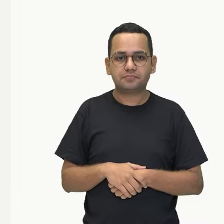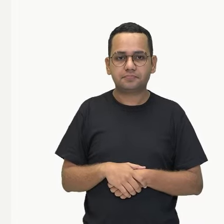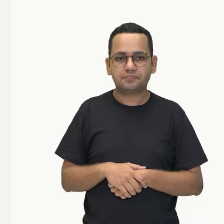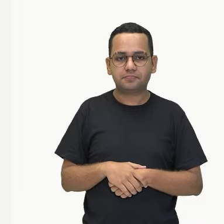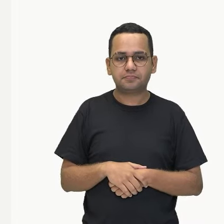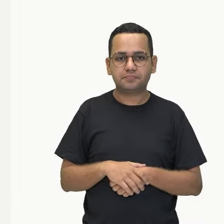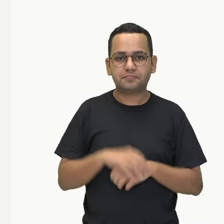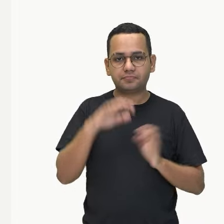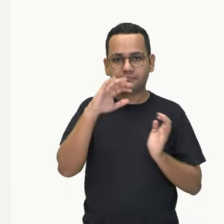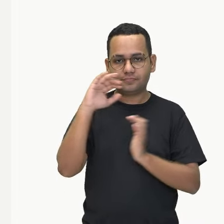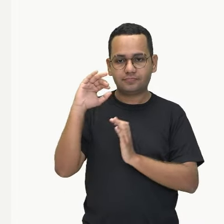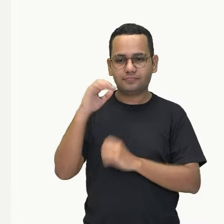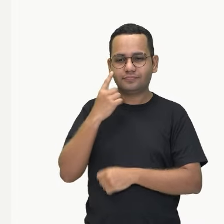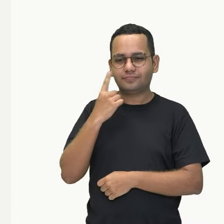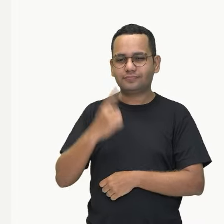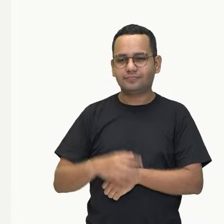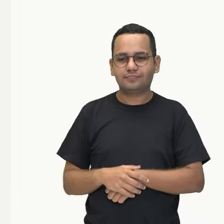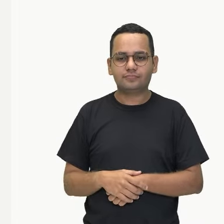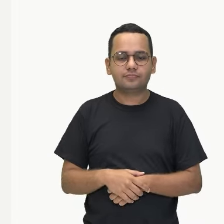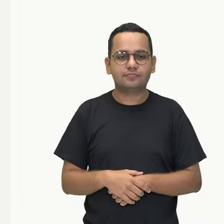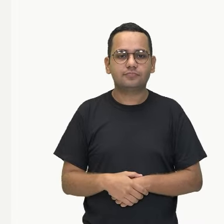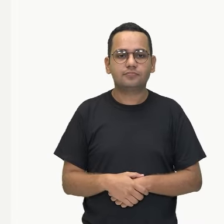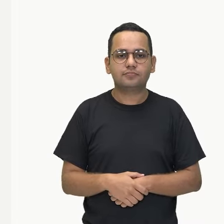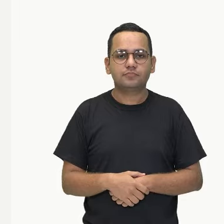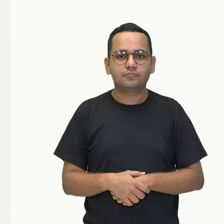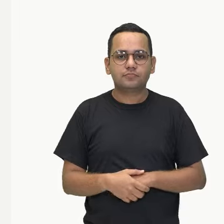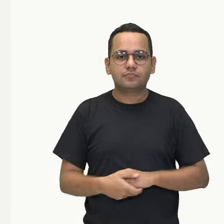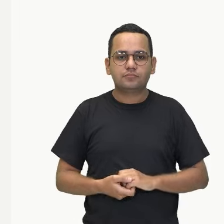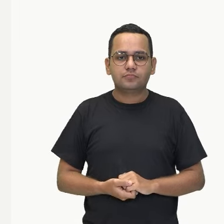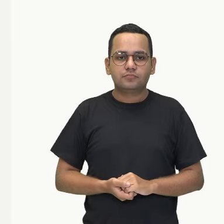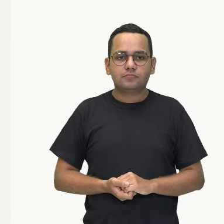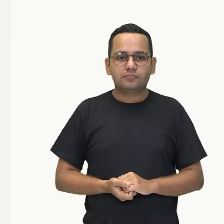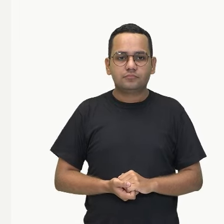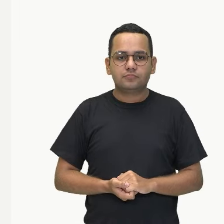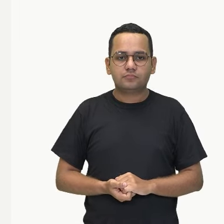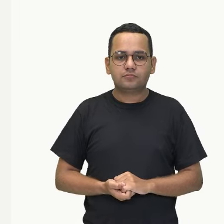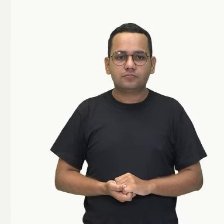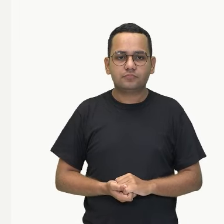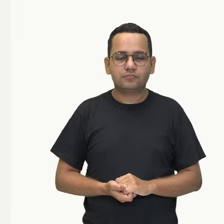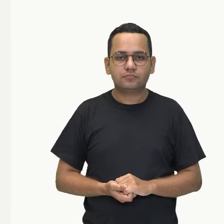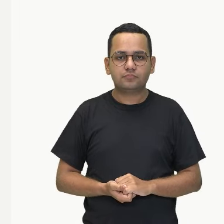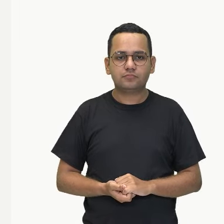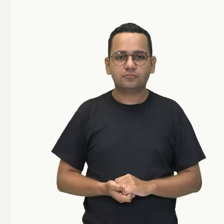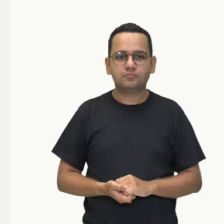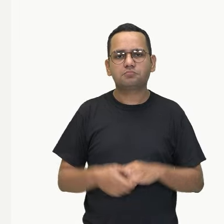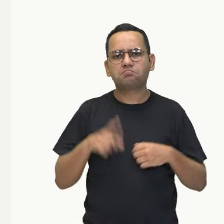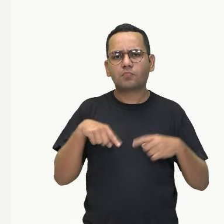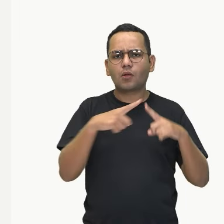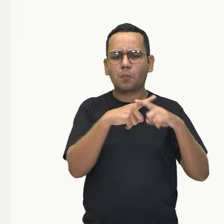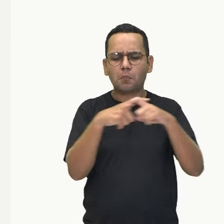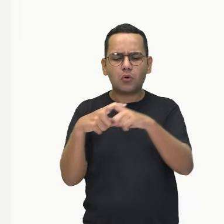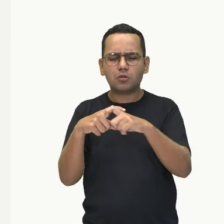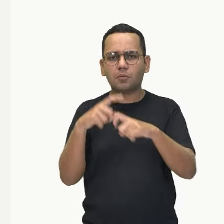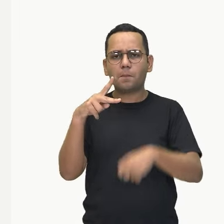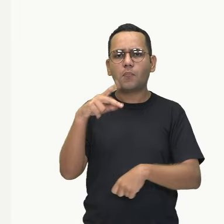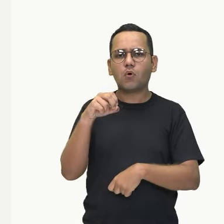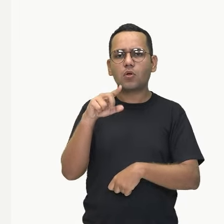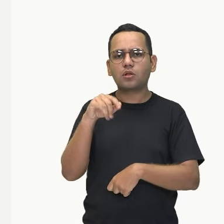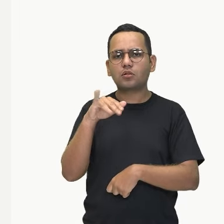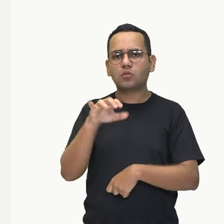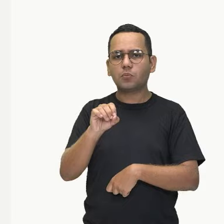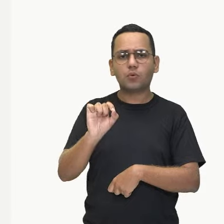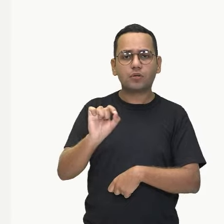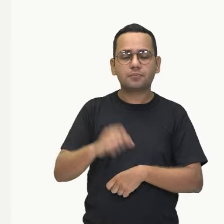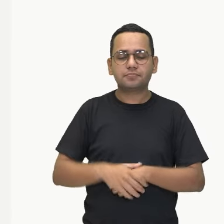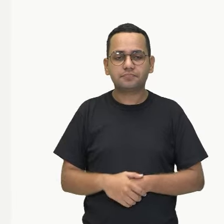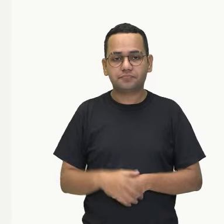temos aqui os nossos polinômios. Então, o que é um polinômio? Tá, eu vou colocar aqui, ó, por